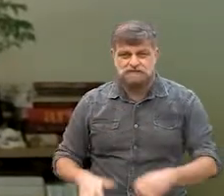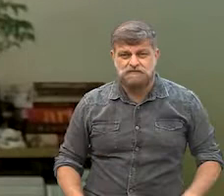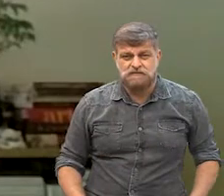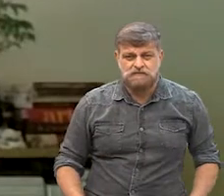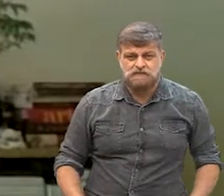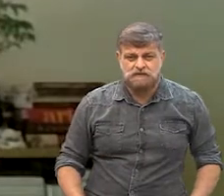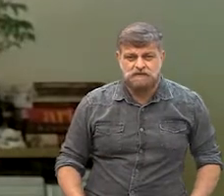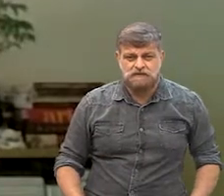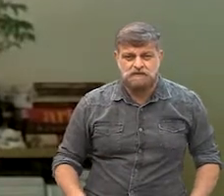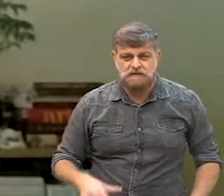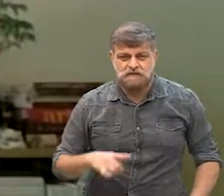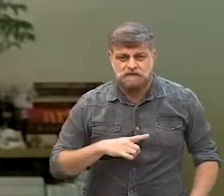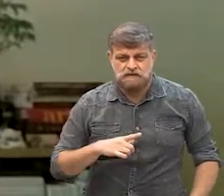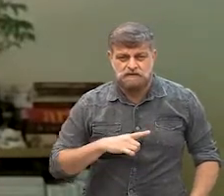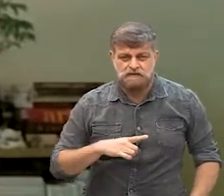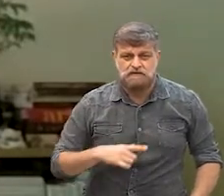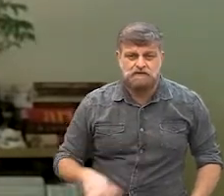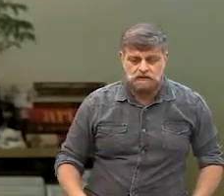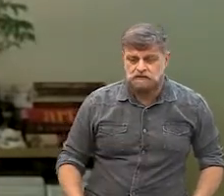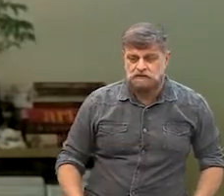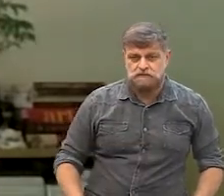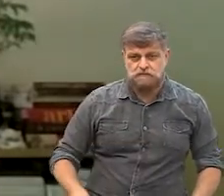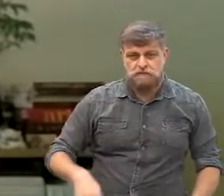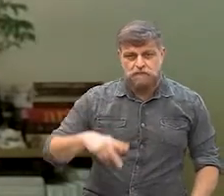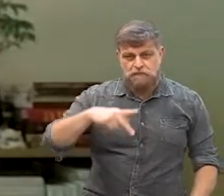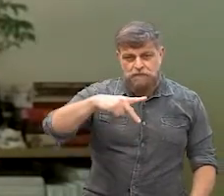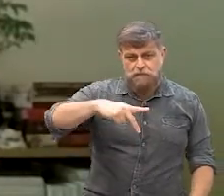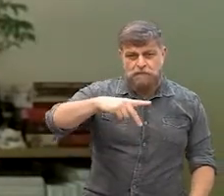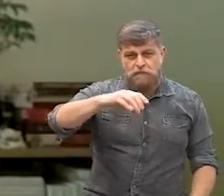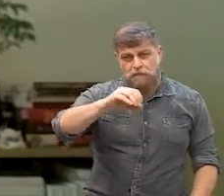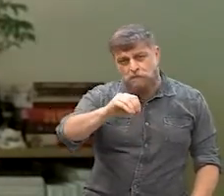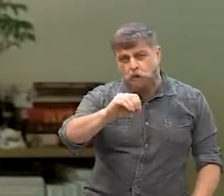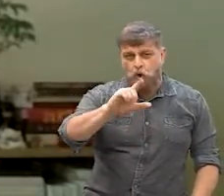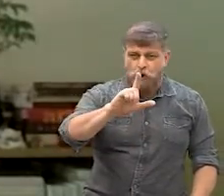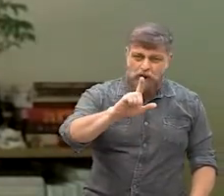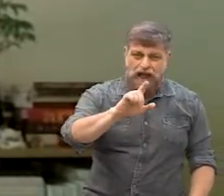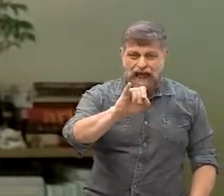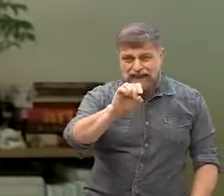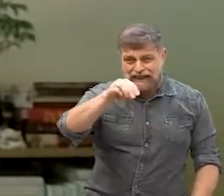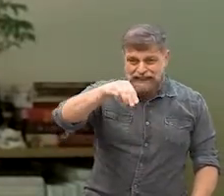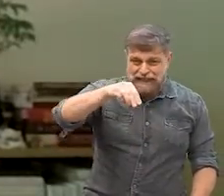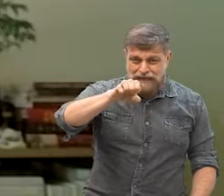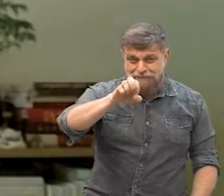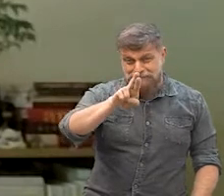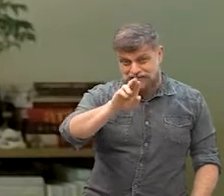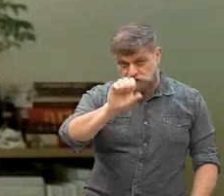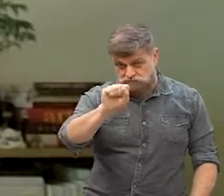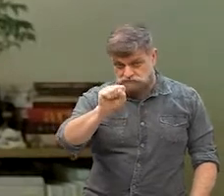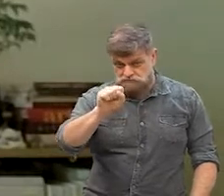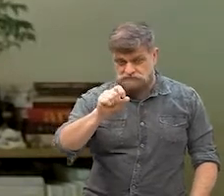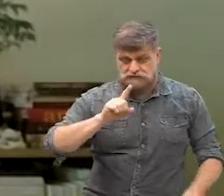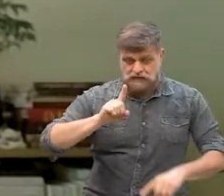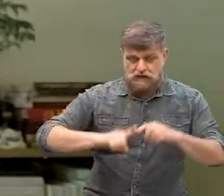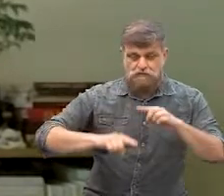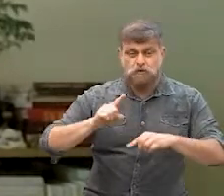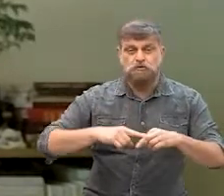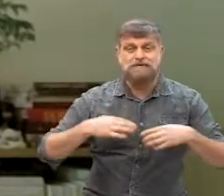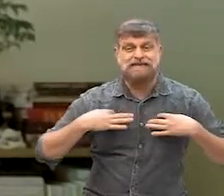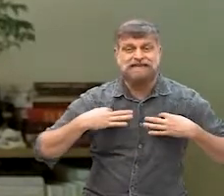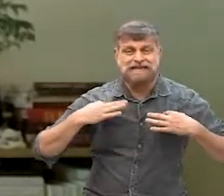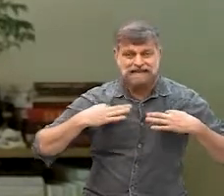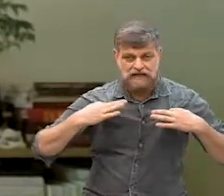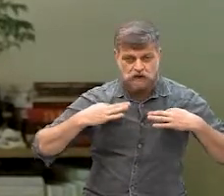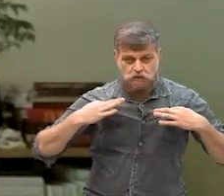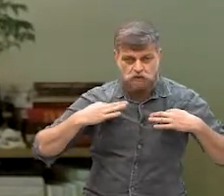vamos dizer assim, de polímeros, né? Então, a gente tem poliéster, polietileno, todos esses produtos, essas roupas, quando elas vão